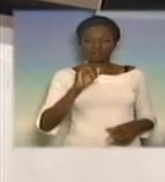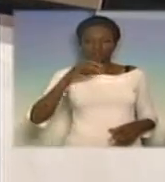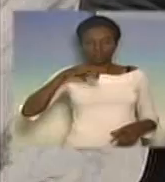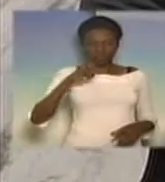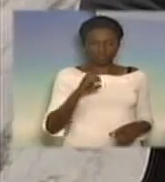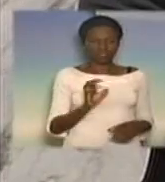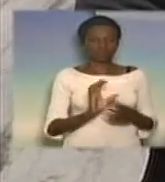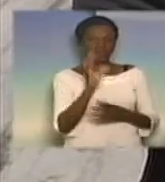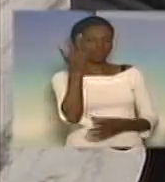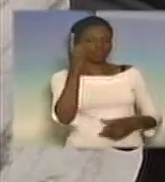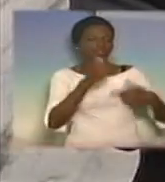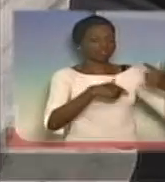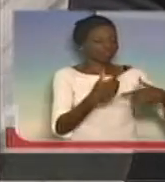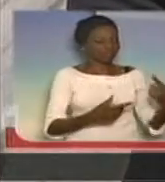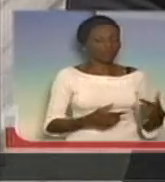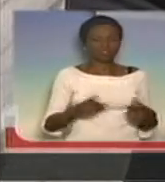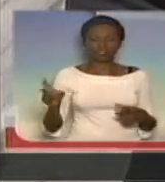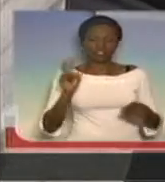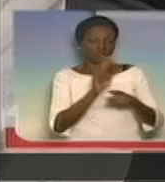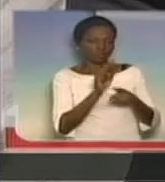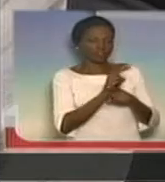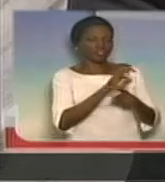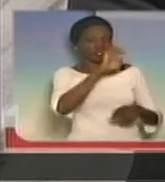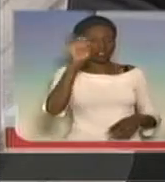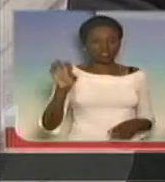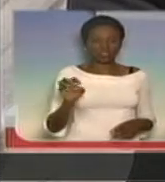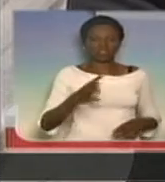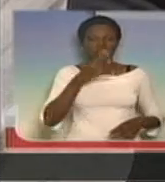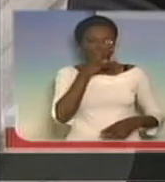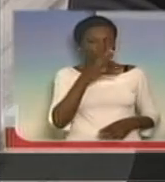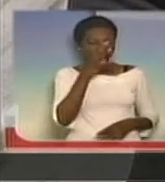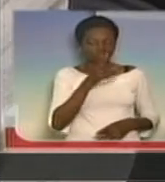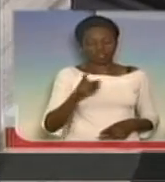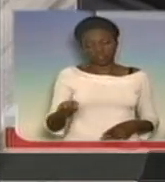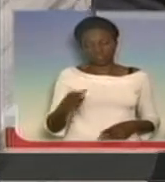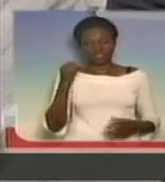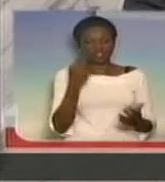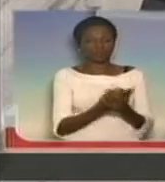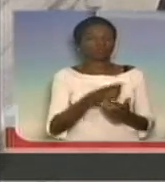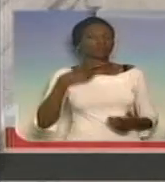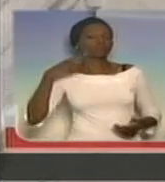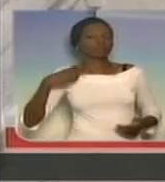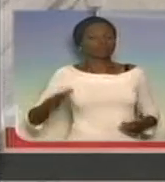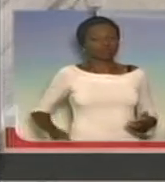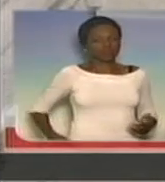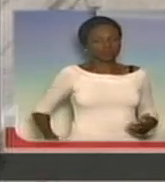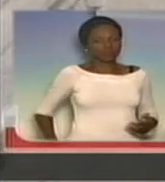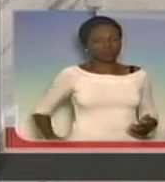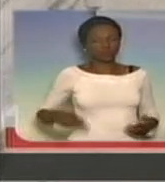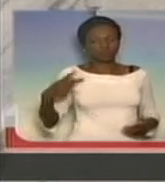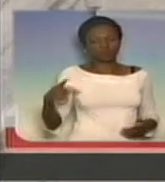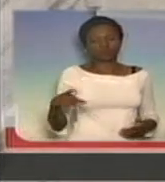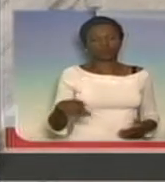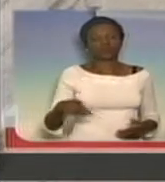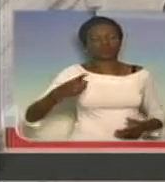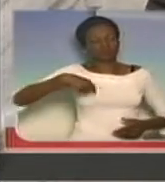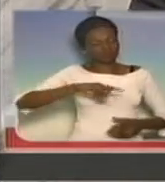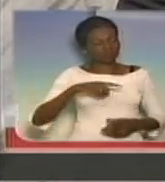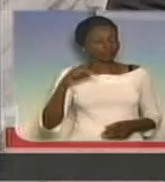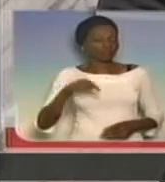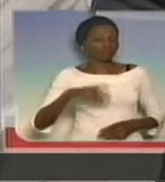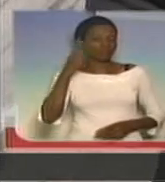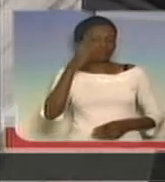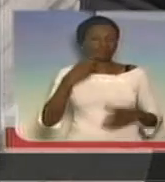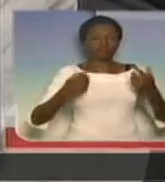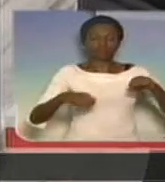Estado, é acusado e ele é obrigado a pagar advogado do próprio bolso. Nós tentamos aqui também com outros deputados, criar junto à Defensoria,